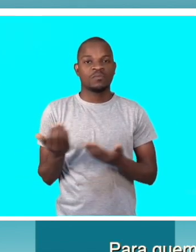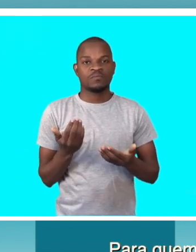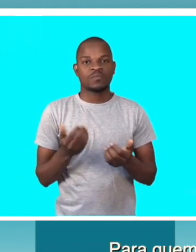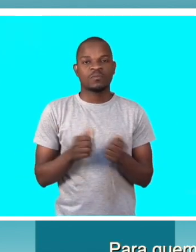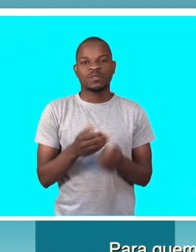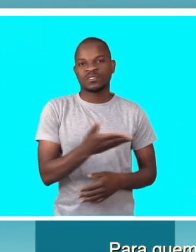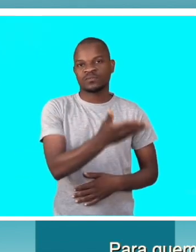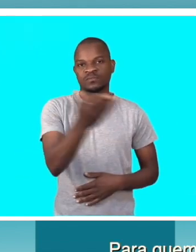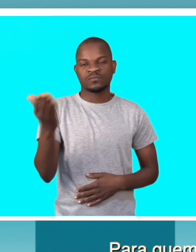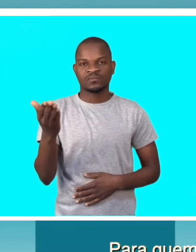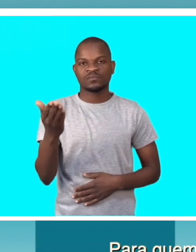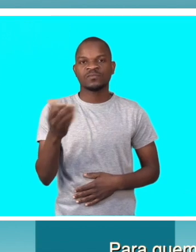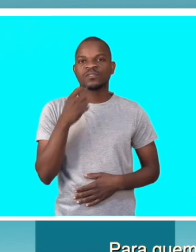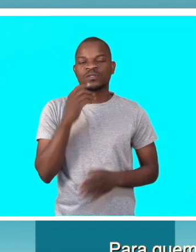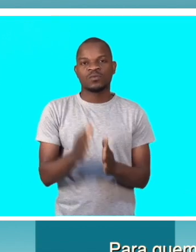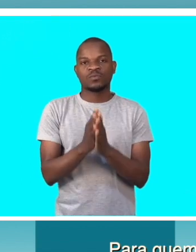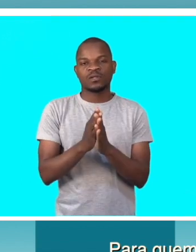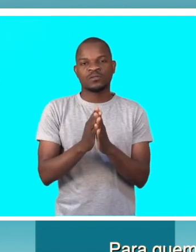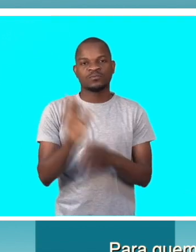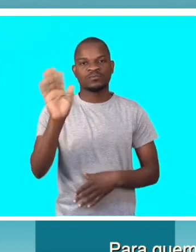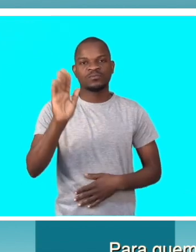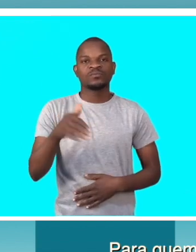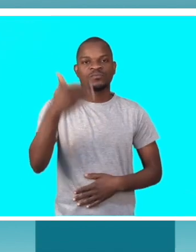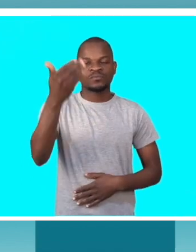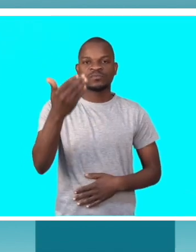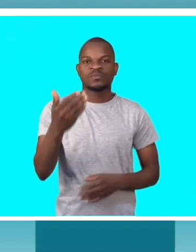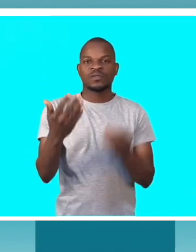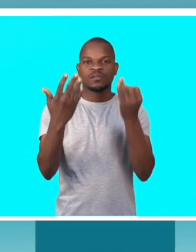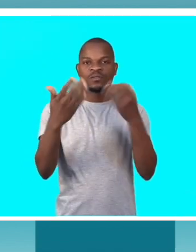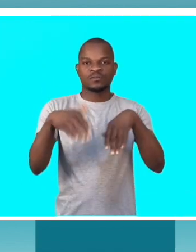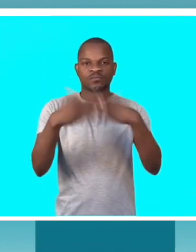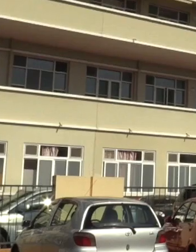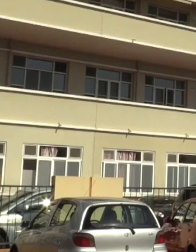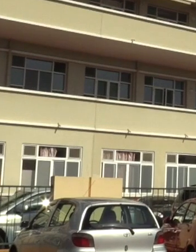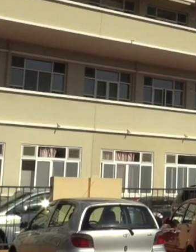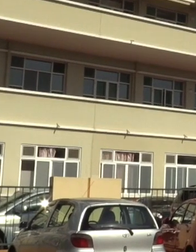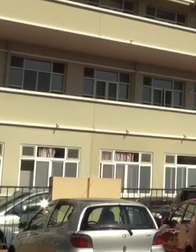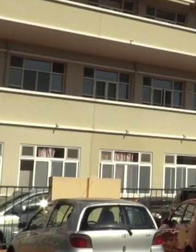na nossa companhia, o nosso muito obrigado. Se nós voltamos daqui a sete dias. Até lá.